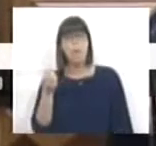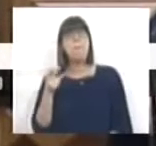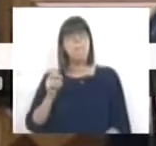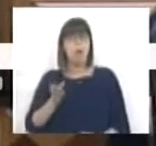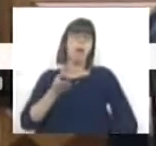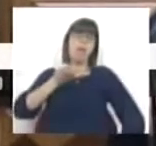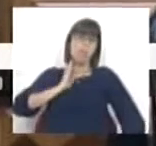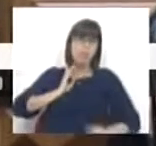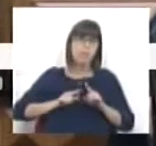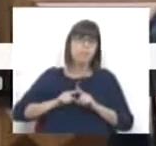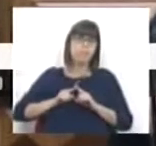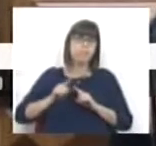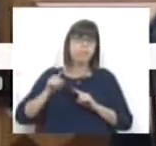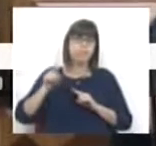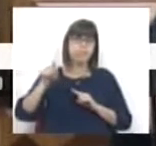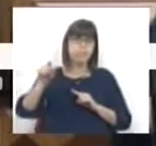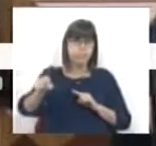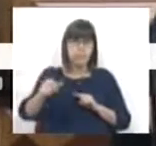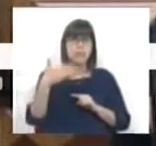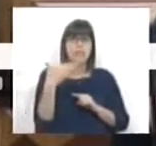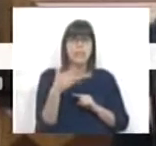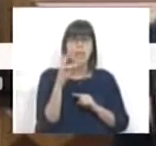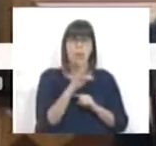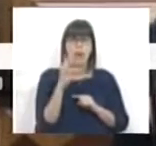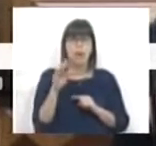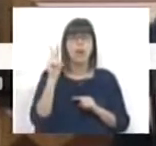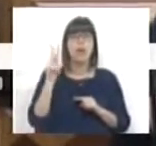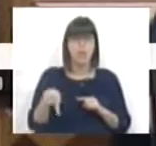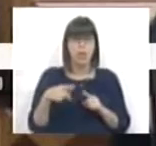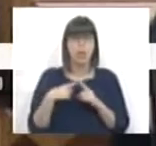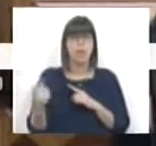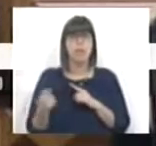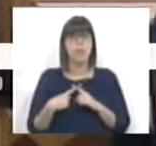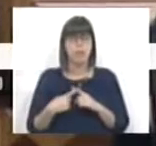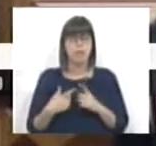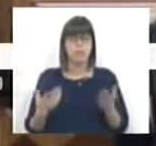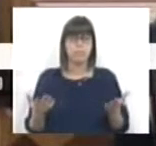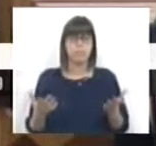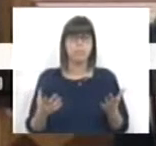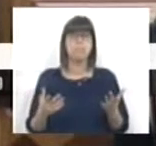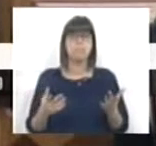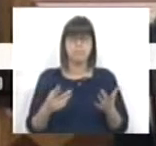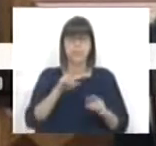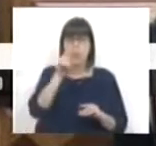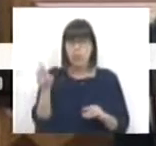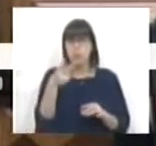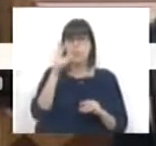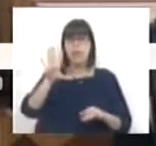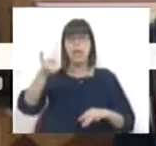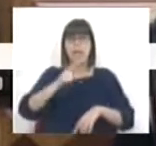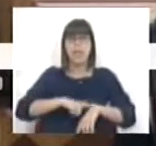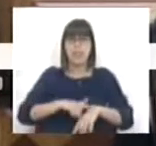tenha que deslocar-se em 144 quilômetros de ida e volta numa viagem de duas horas e